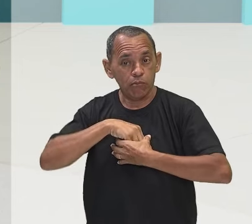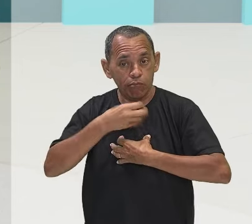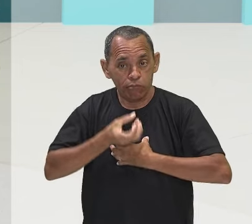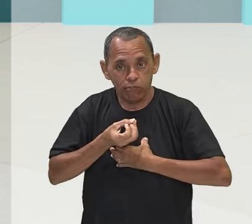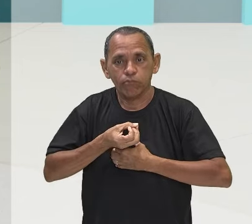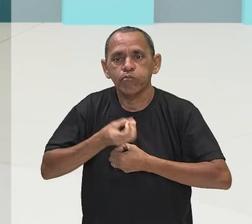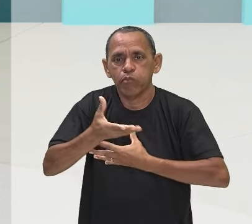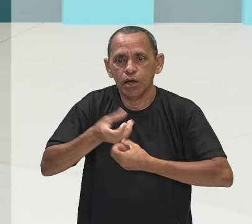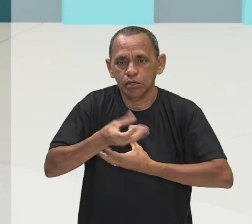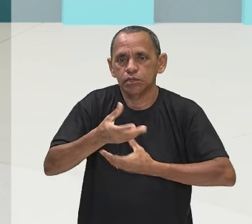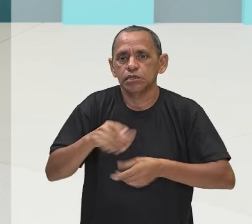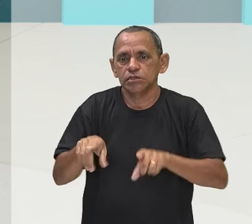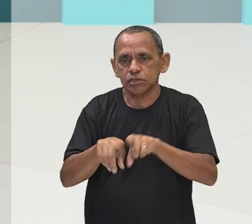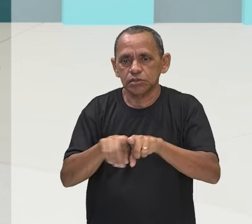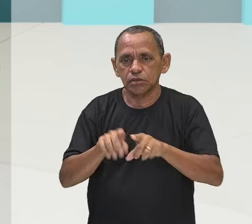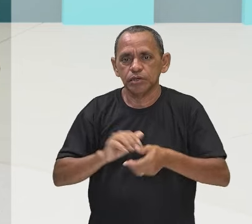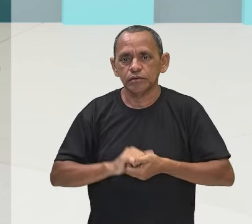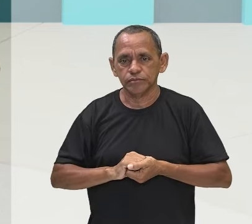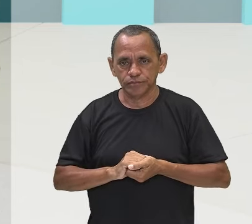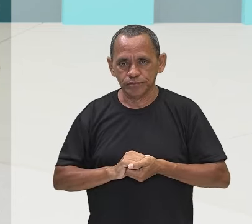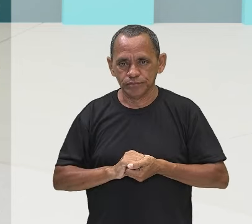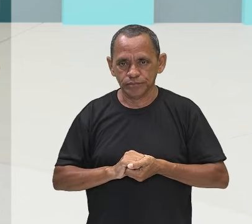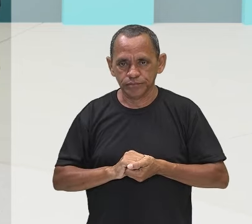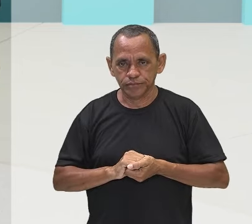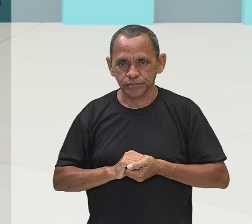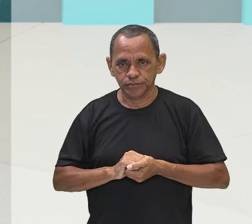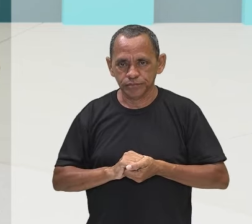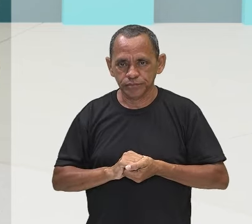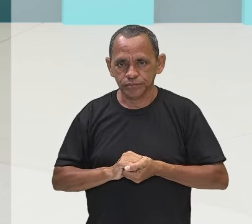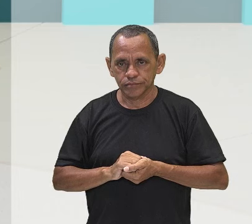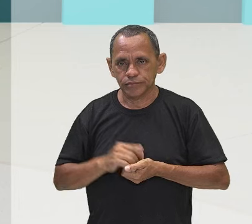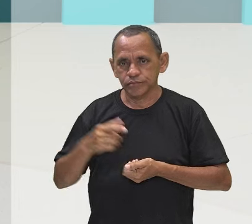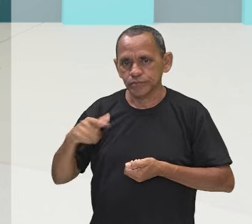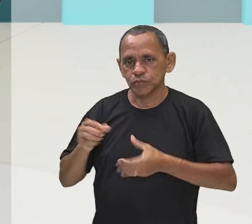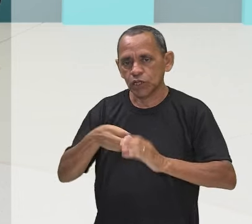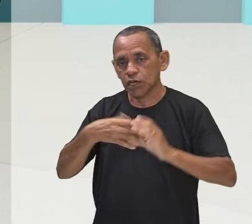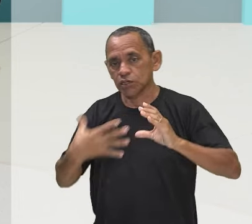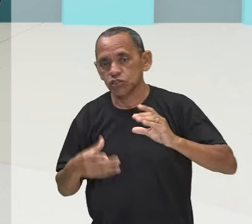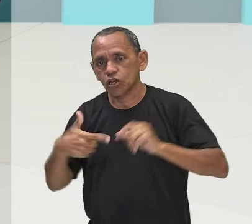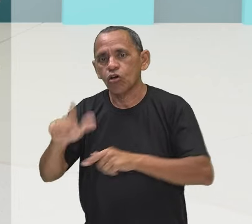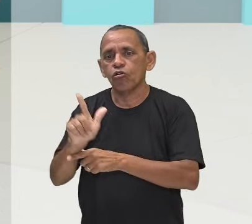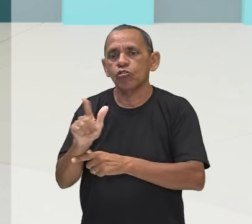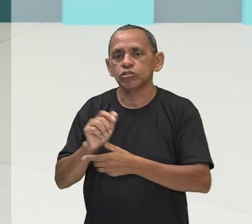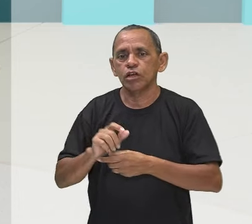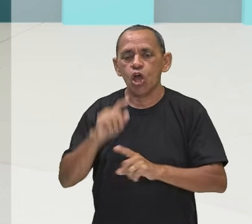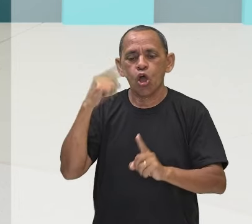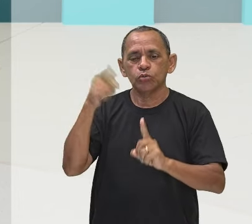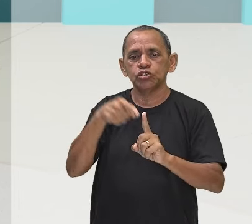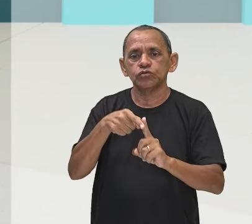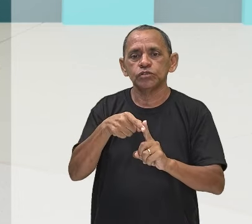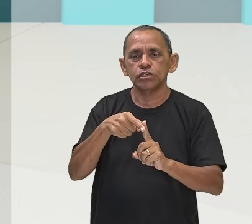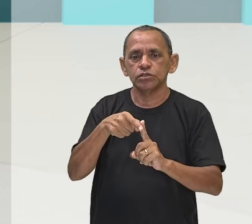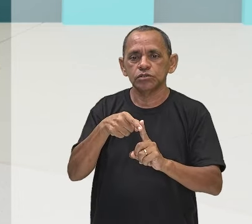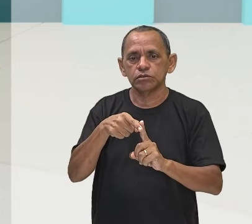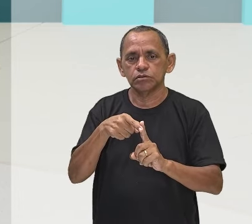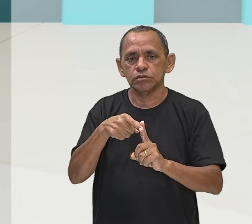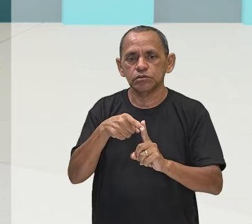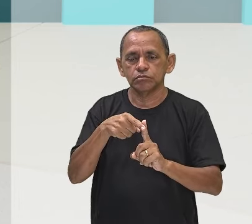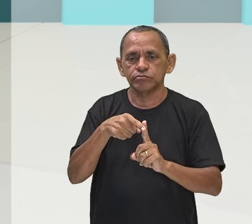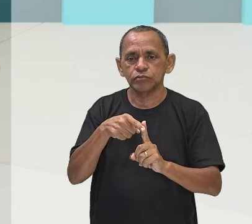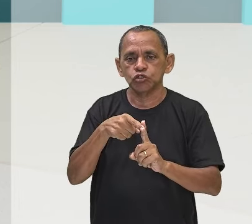o parnasianismo, ok? Ok? Agora vejamos a nossa próxima característica, que é objetividade. A ausência